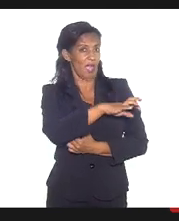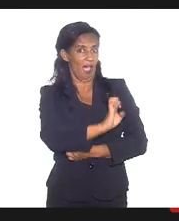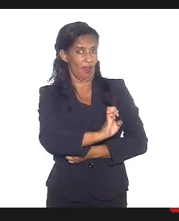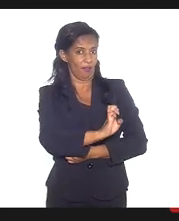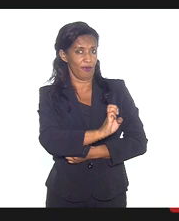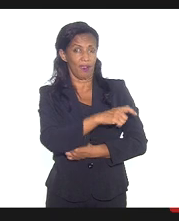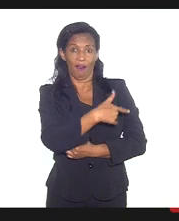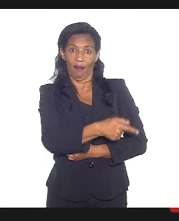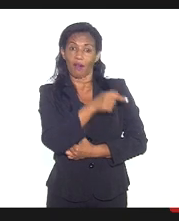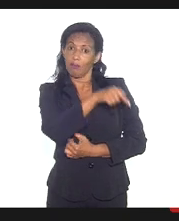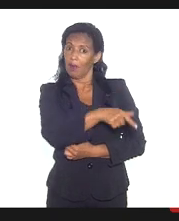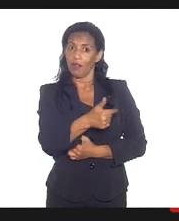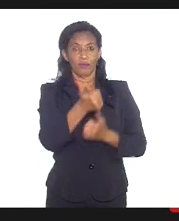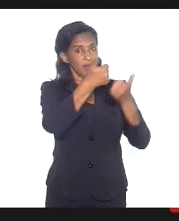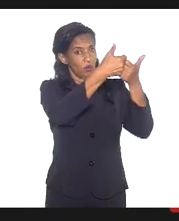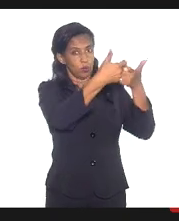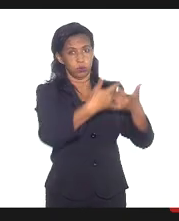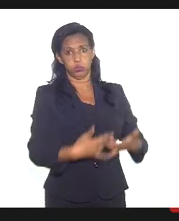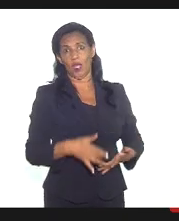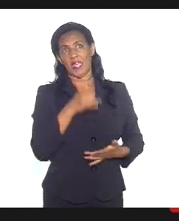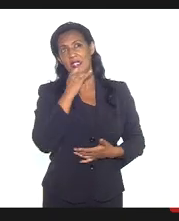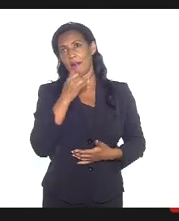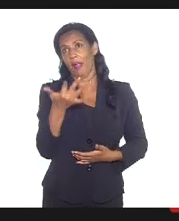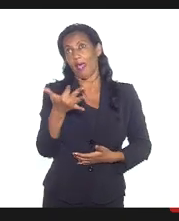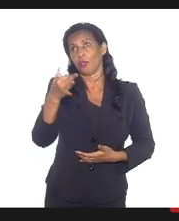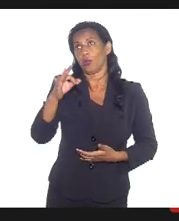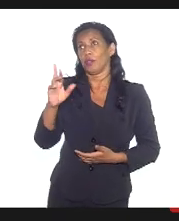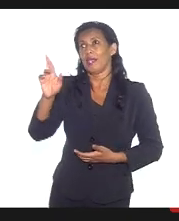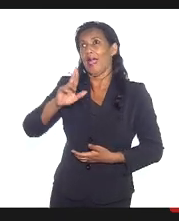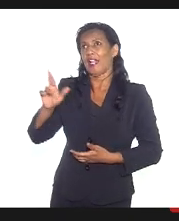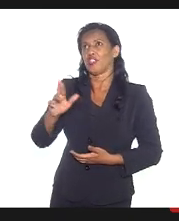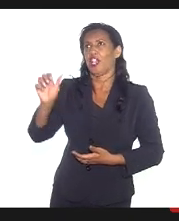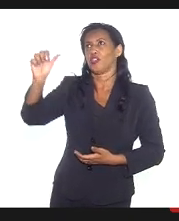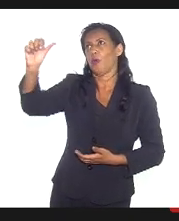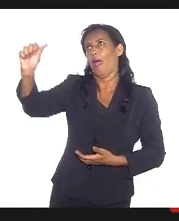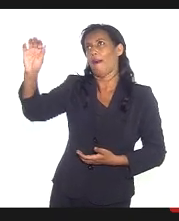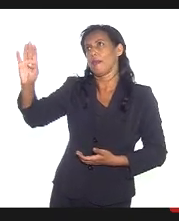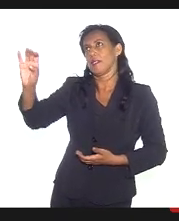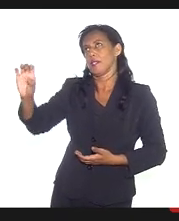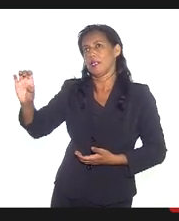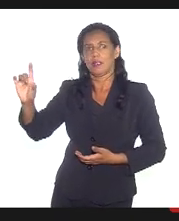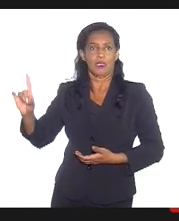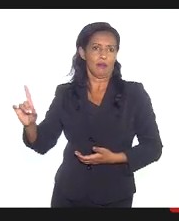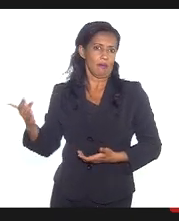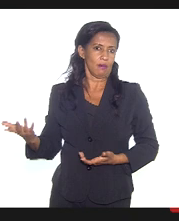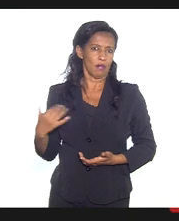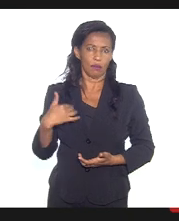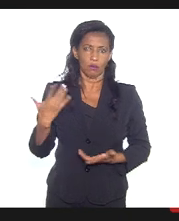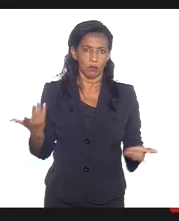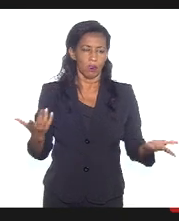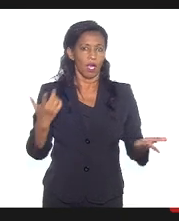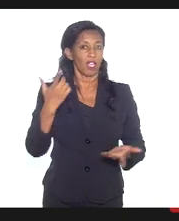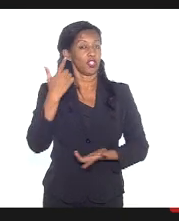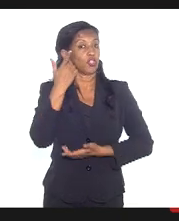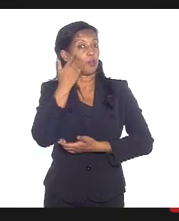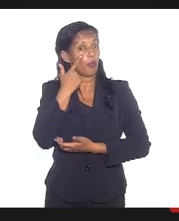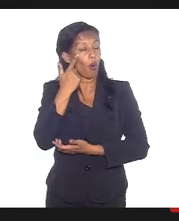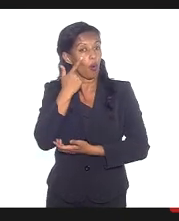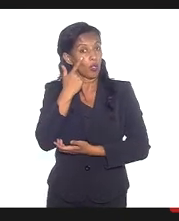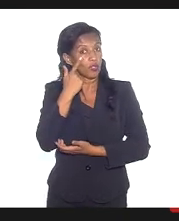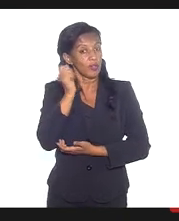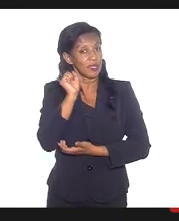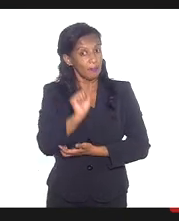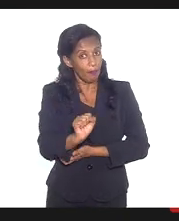estar o detalhamento do entrou R$10 pelo campo A, B, C, D, tá? Isso a gente pode ver se é possível a gente dar